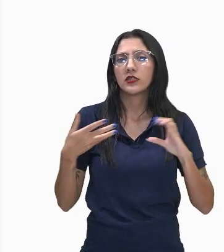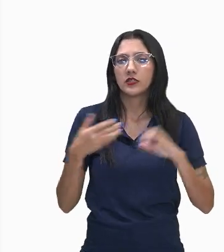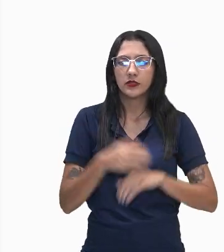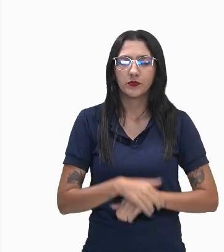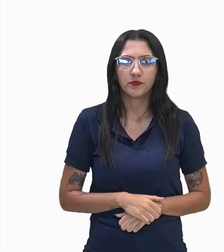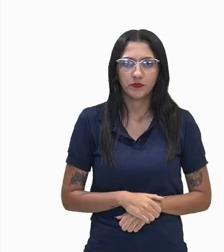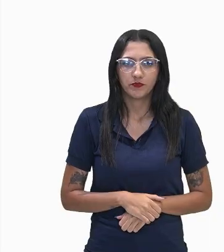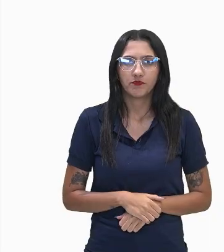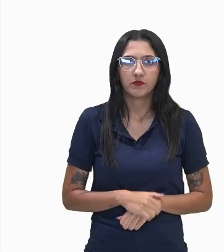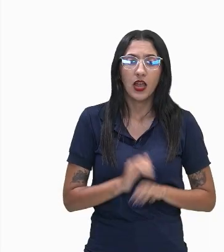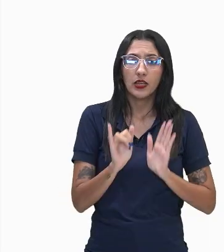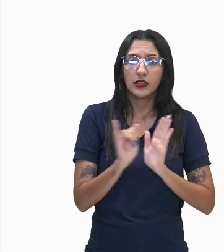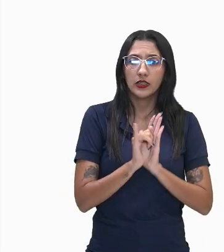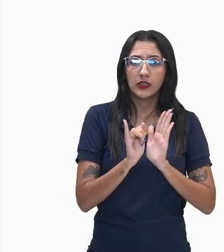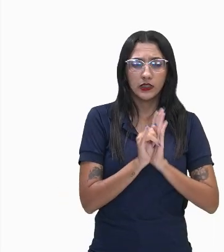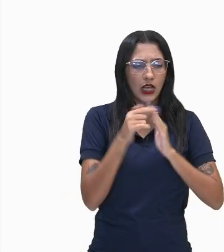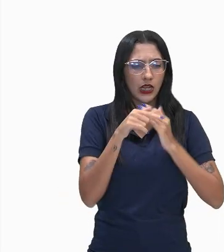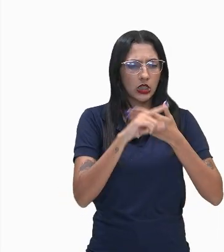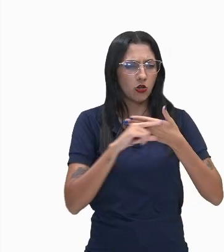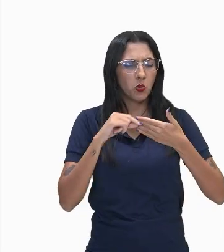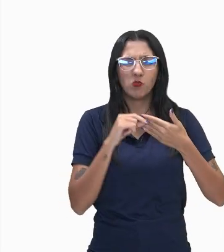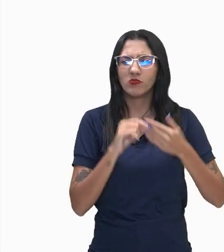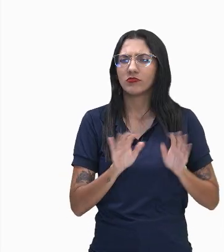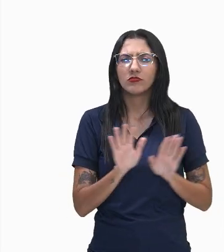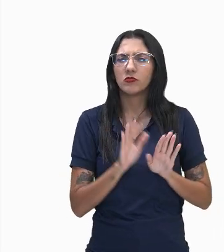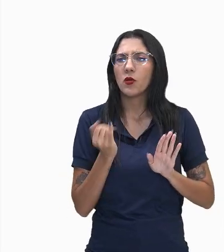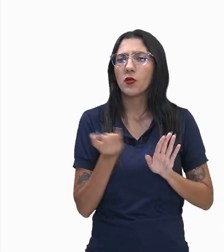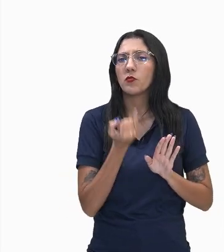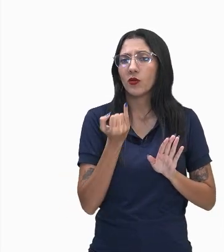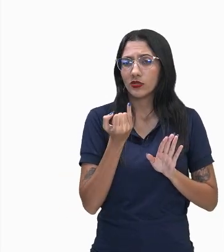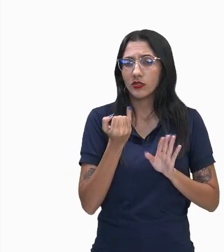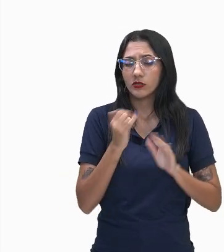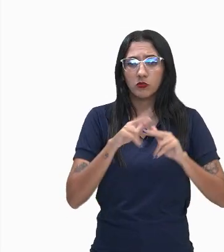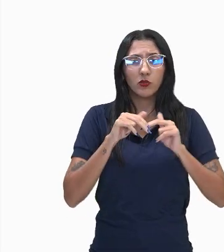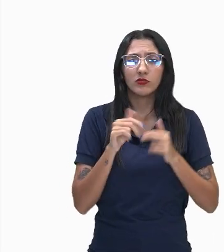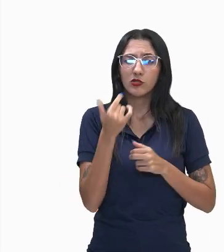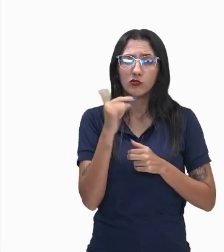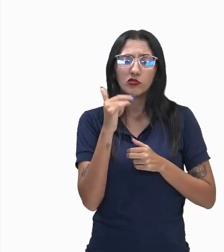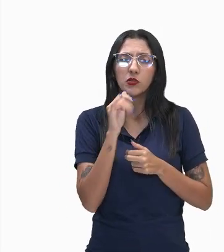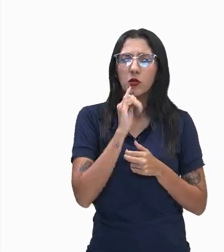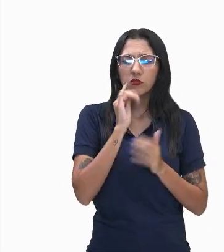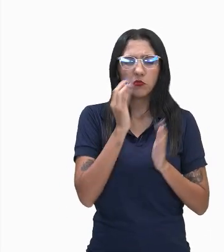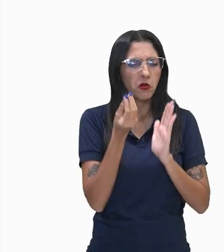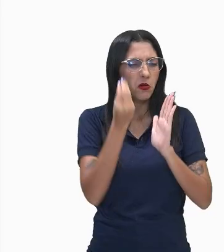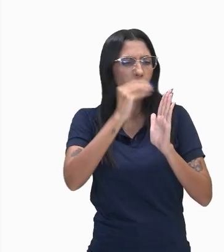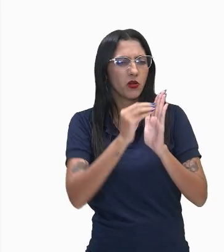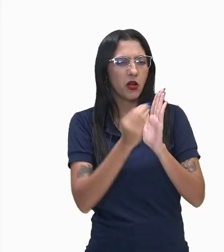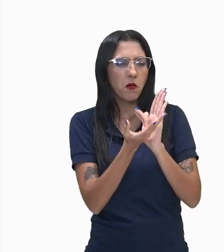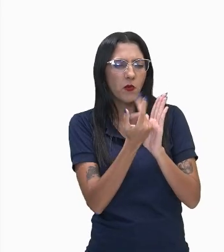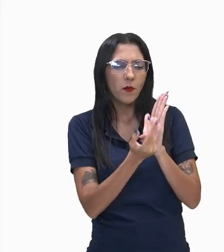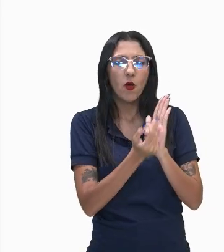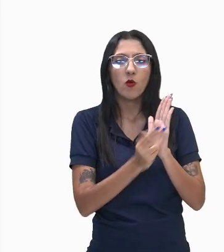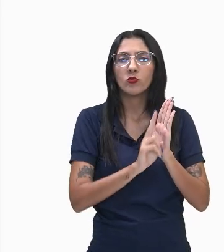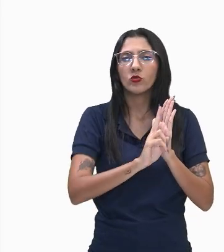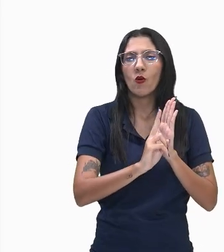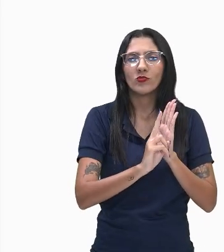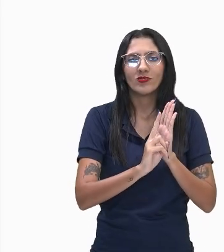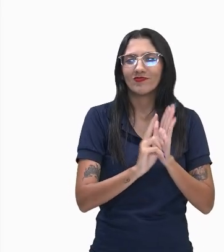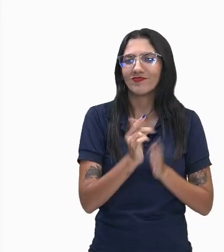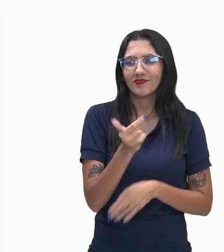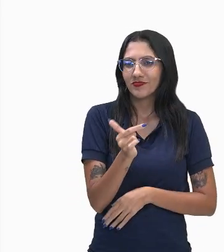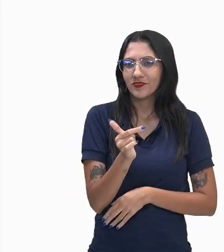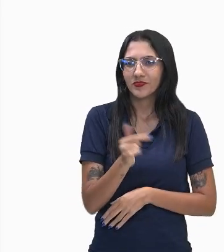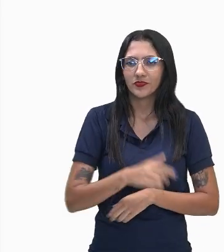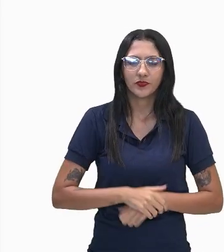do artista não era importante, por isso ele não assinava a sua obra. Então, podemos dizer